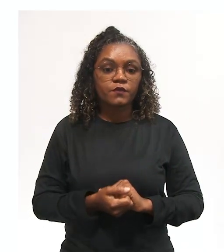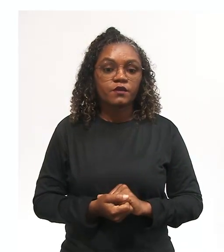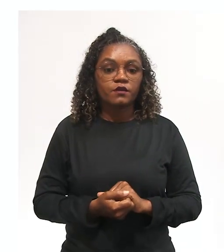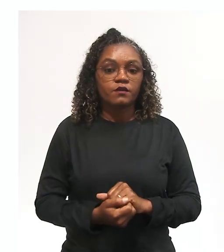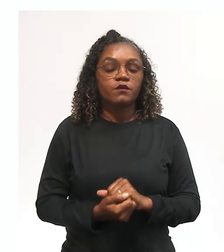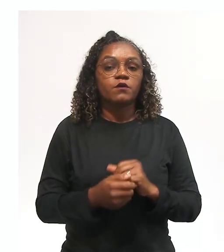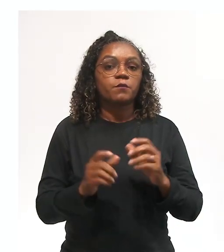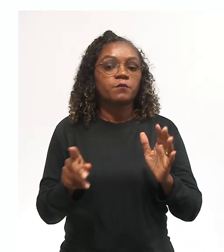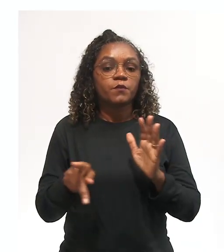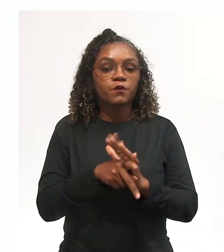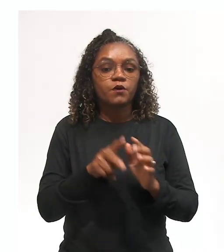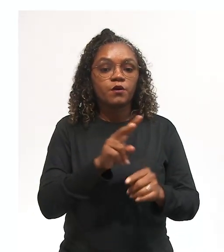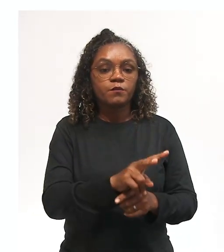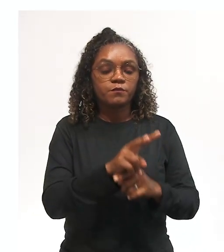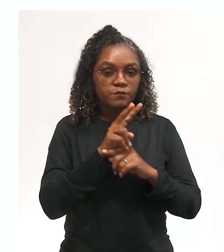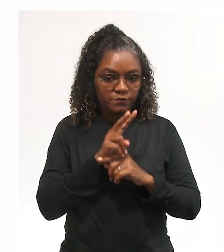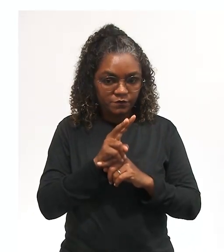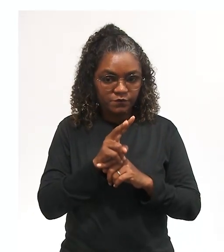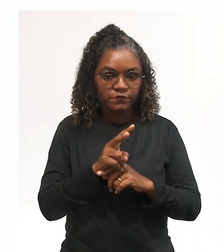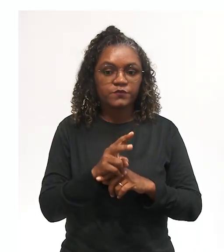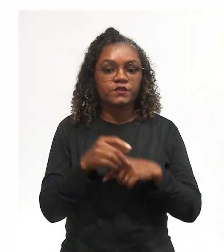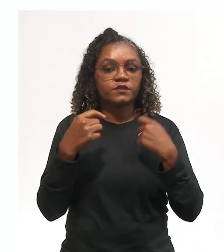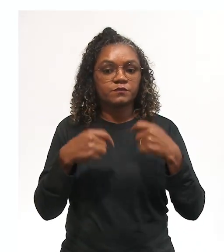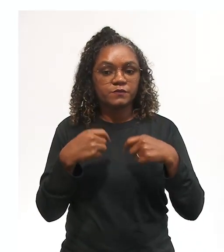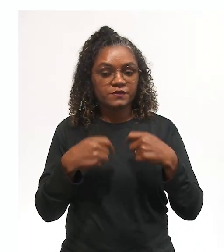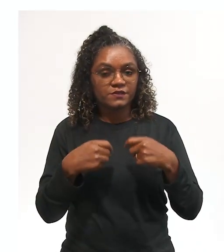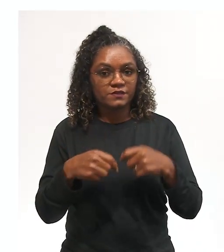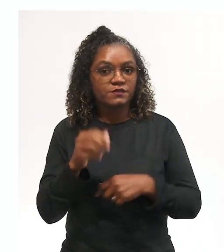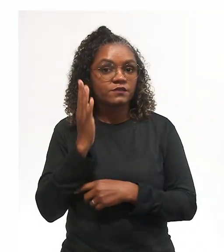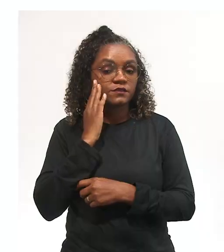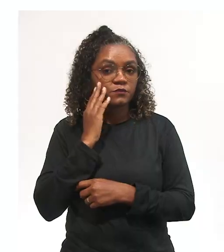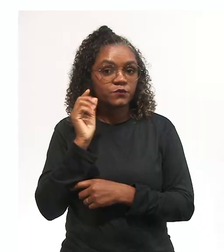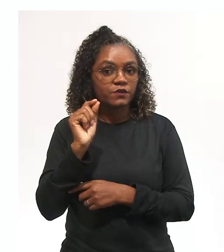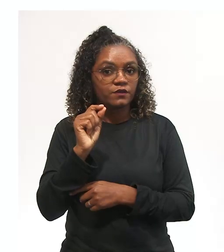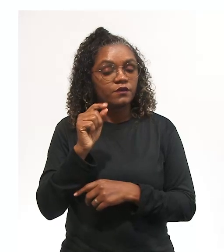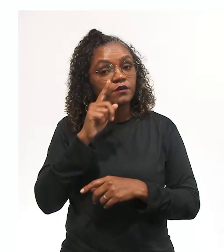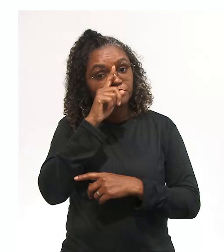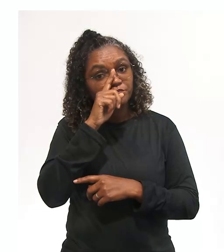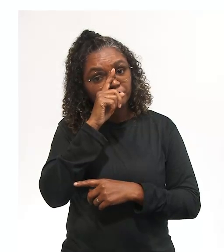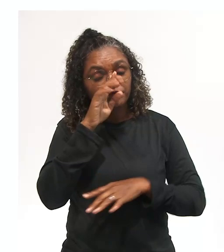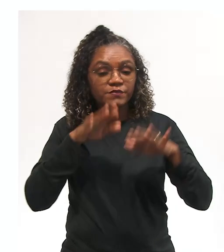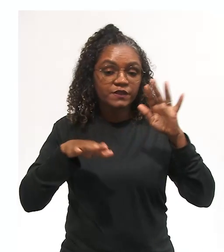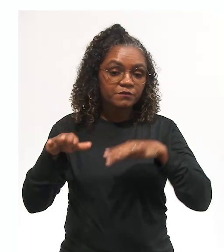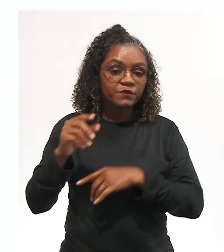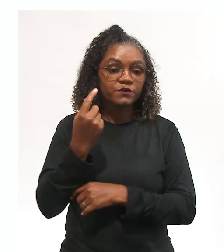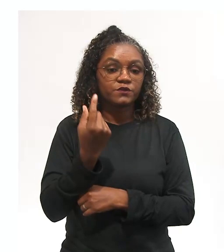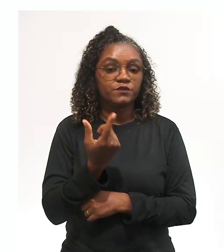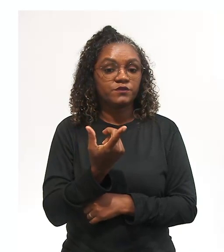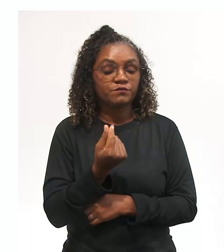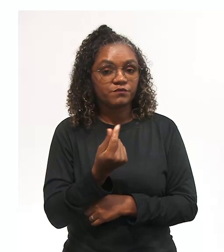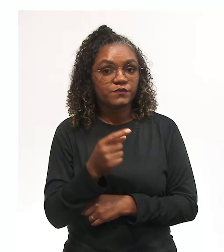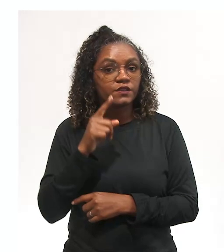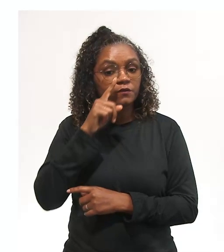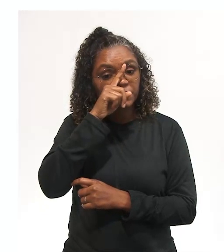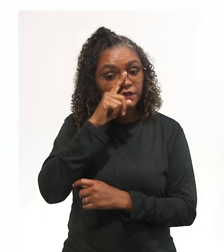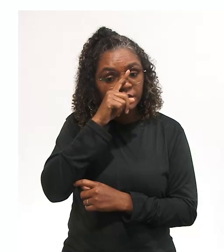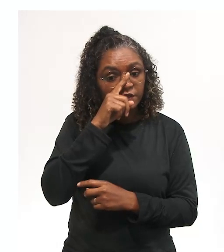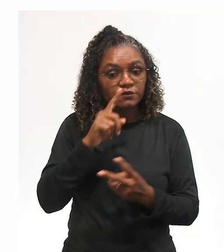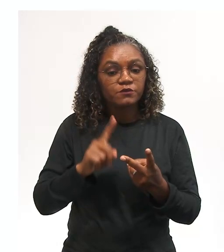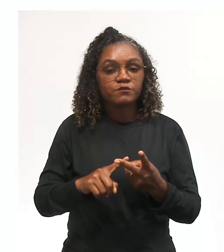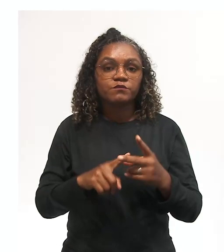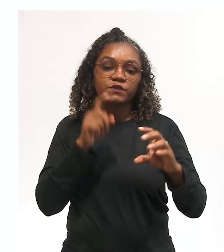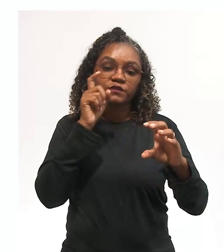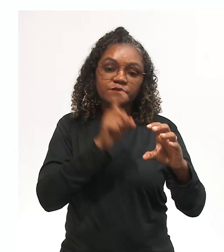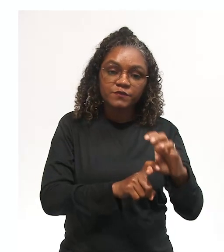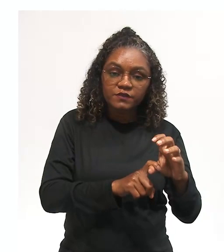atentar-se para os seguintes fatores: risco, despesas, inflação e ganho ou lucro.